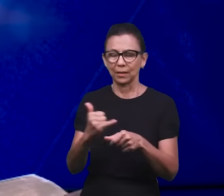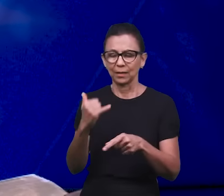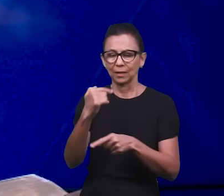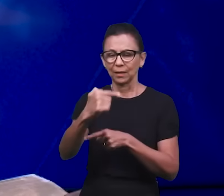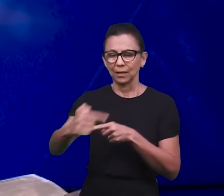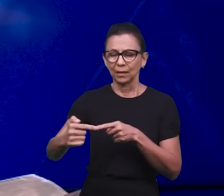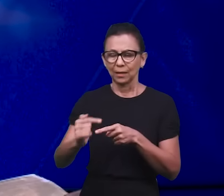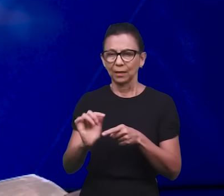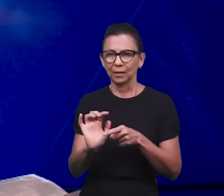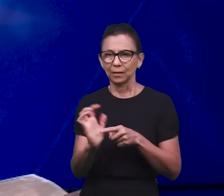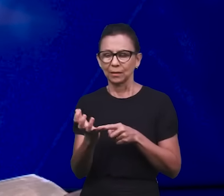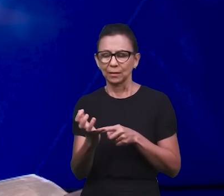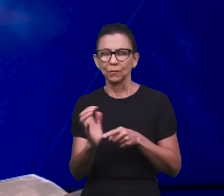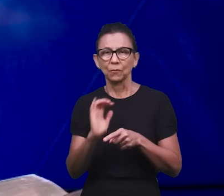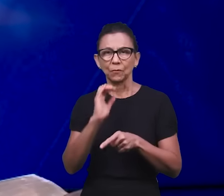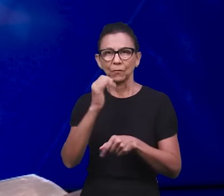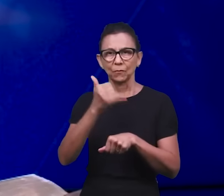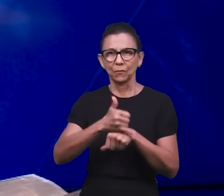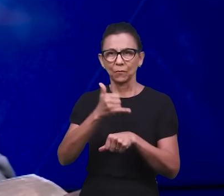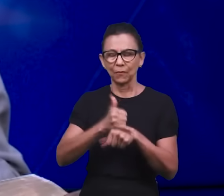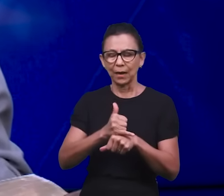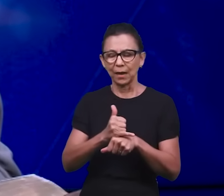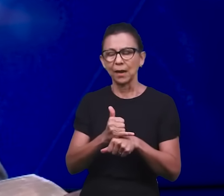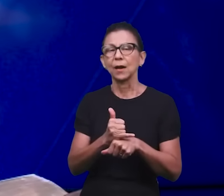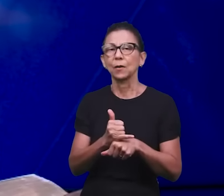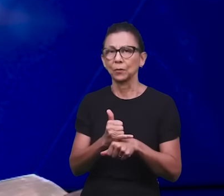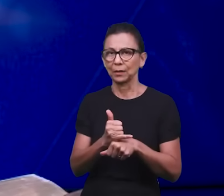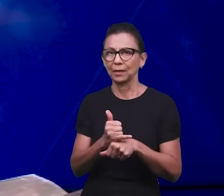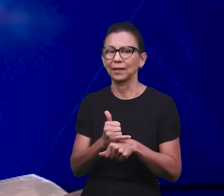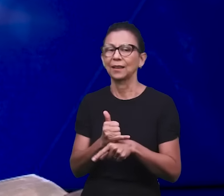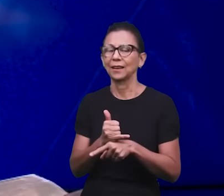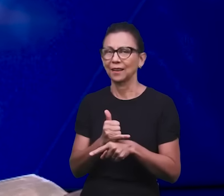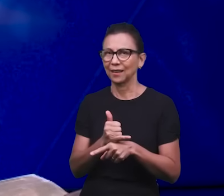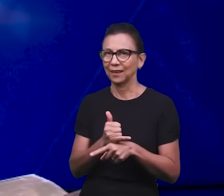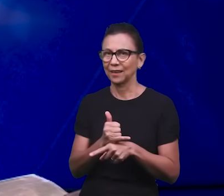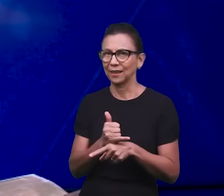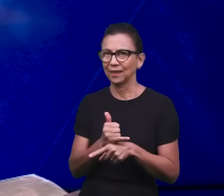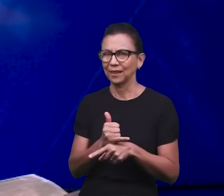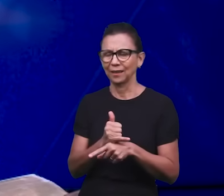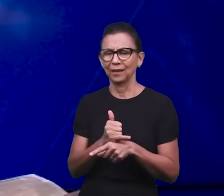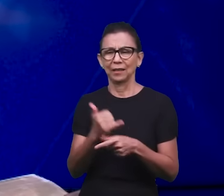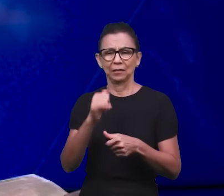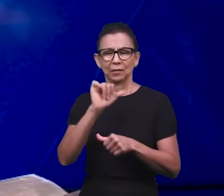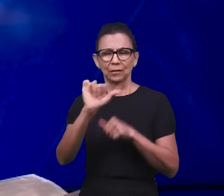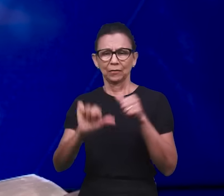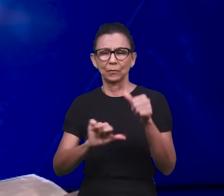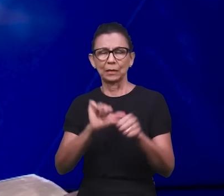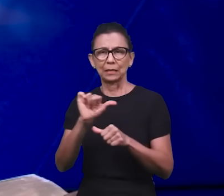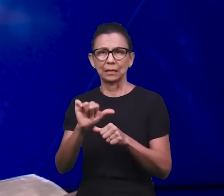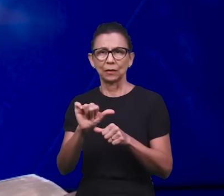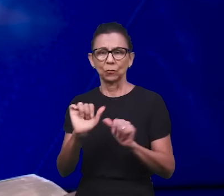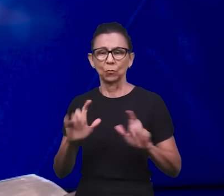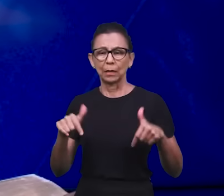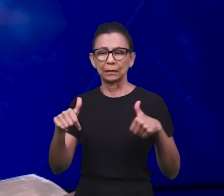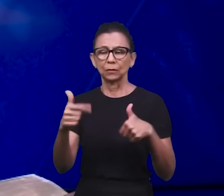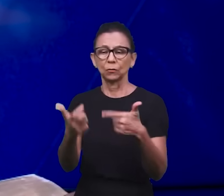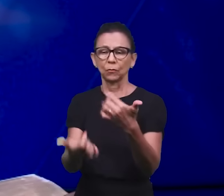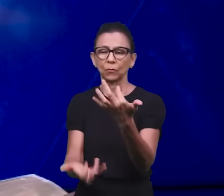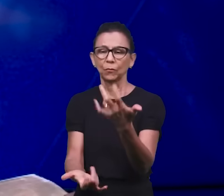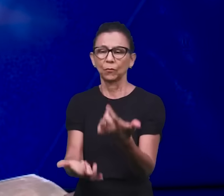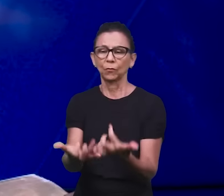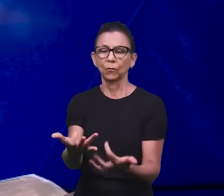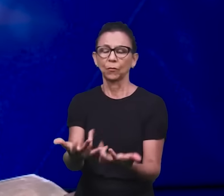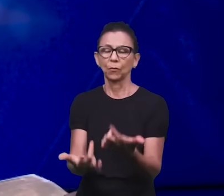está relacionada ao homem. Transformar a enxada em espada é só na ação do fogo. Por